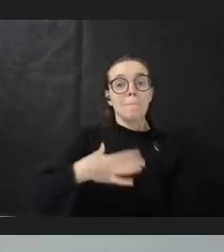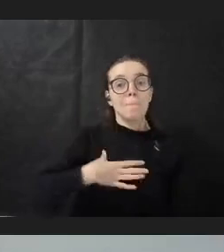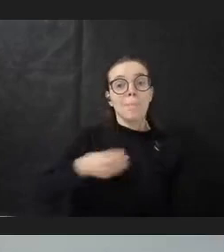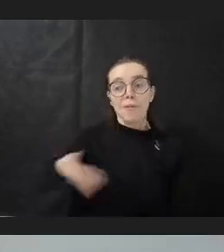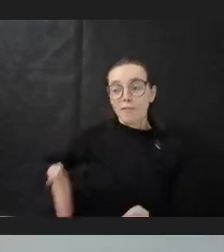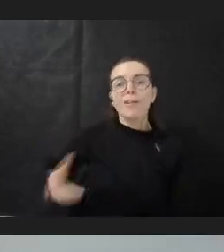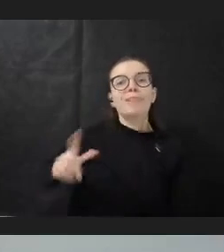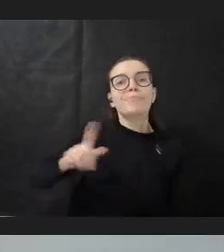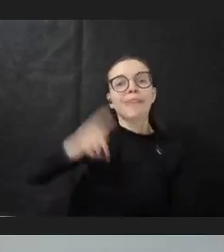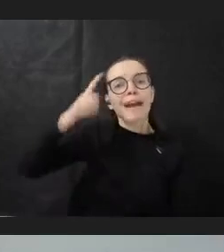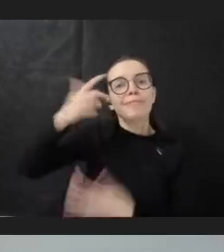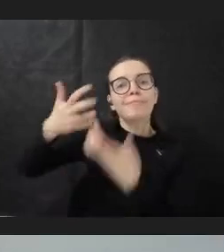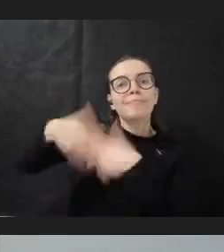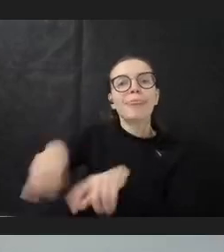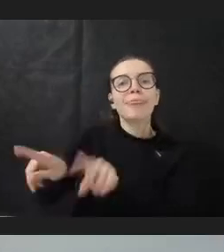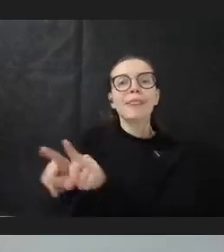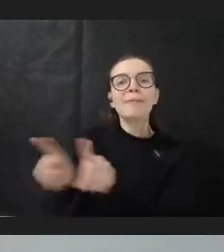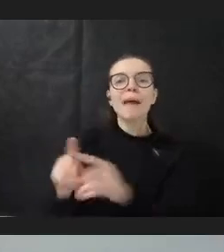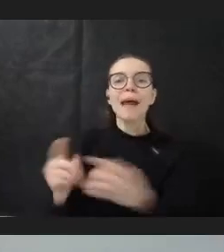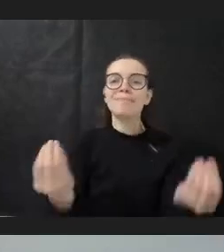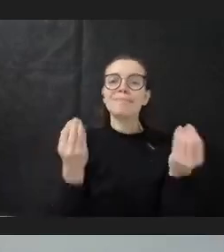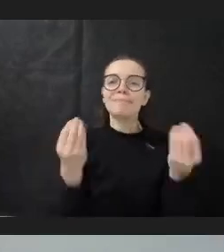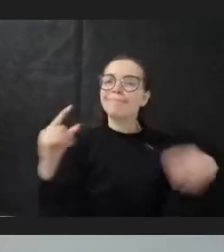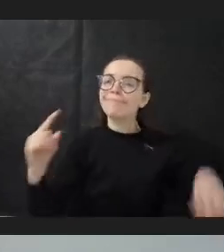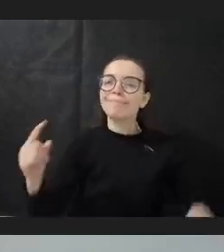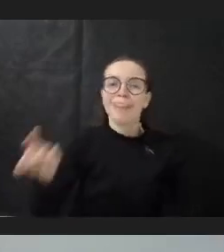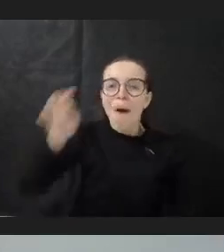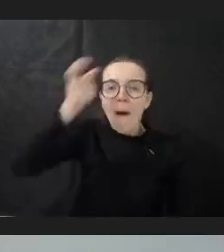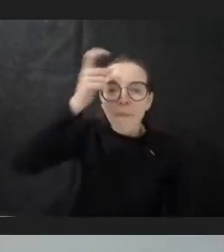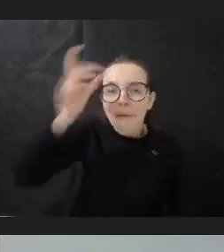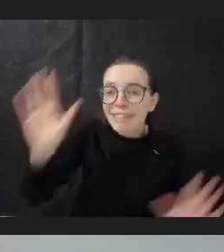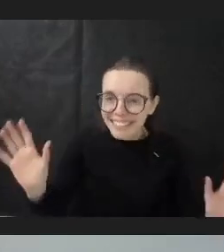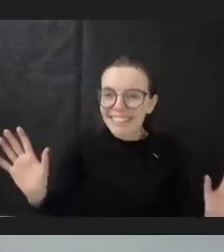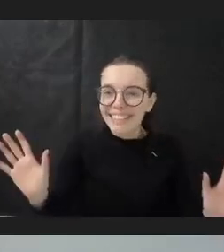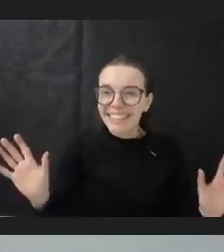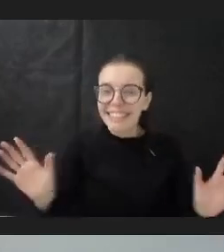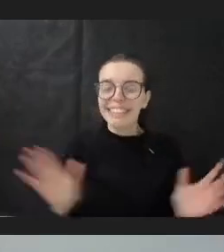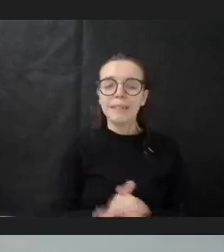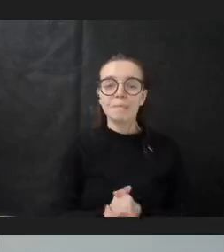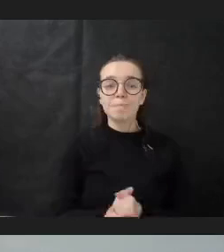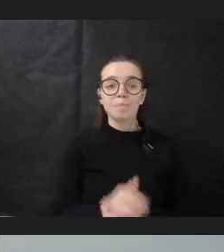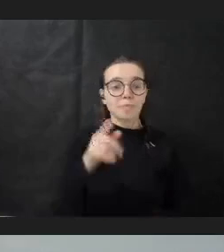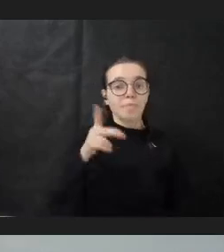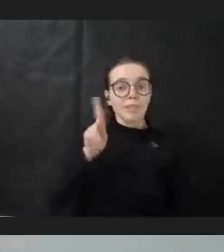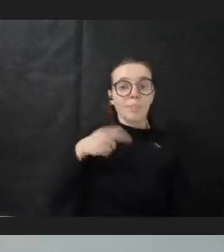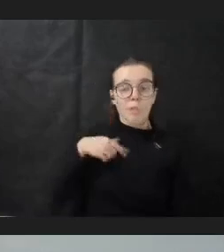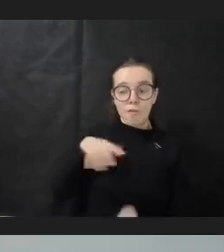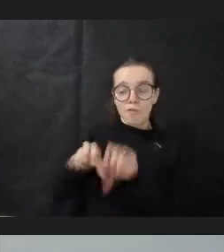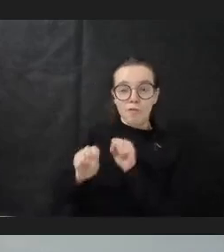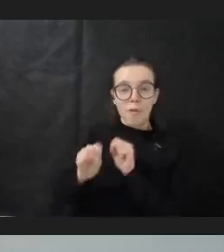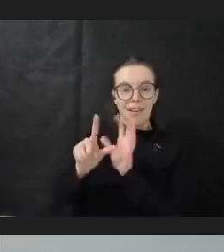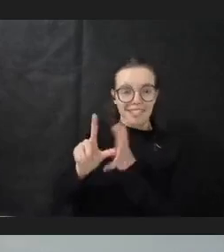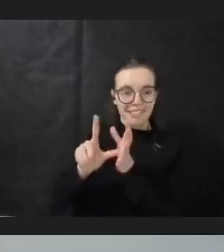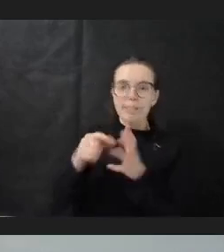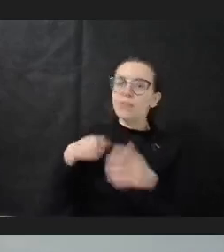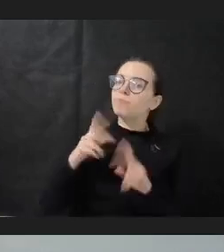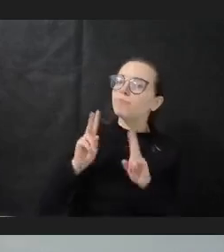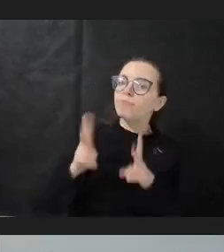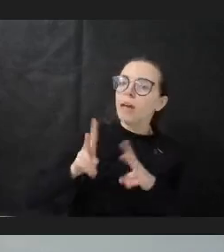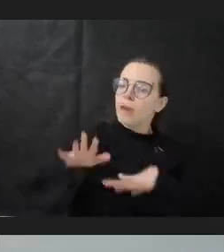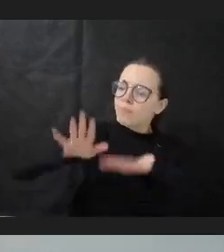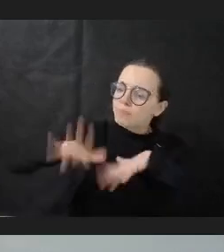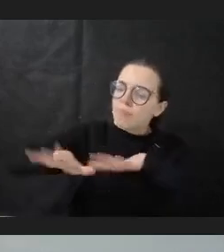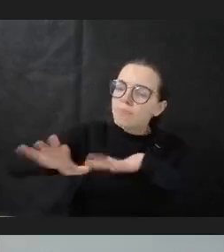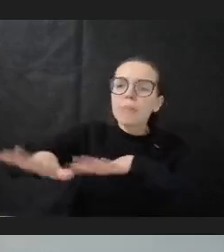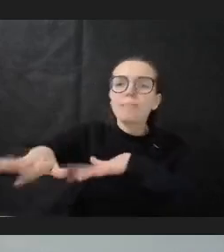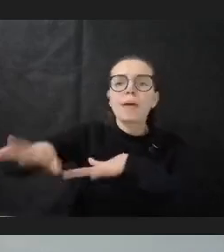depois que eu me formei no Letras Libras, eu sempre levantei uma bandeira lá no meu estado, porque lá é escasso de